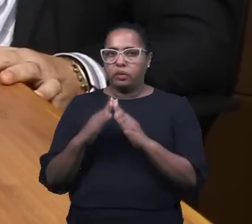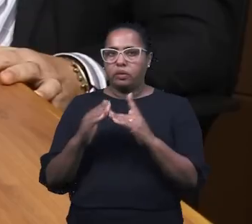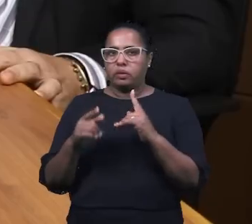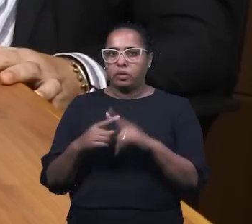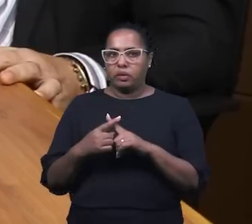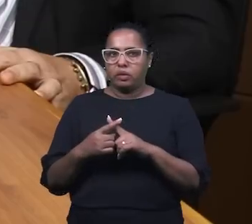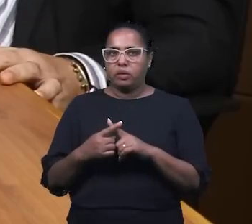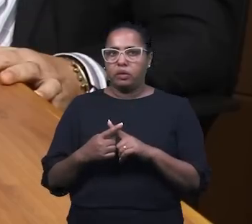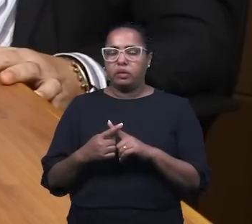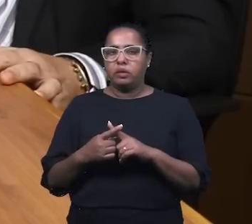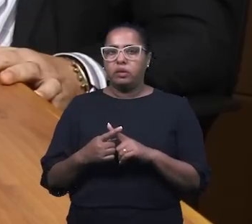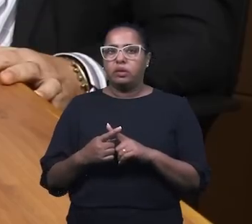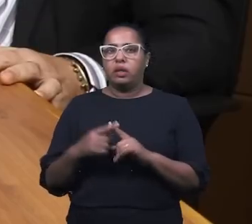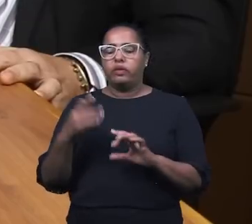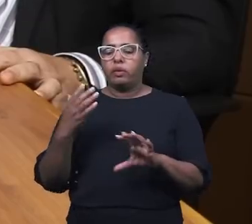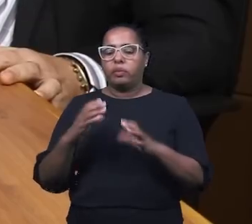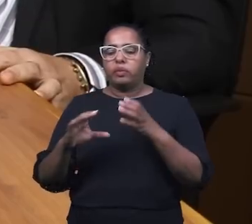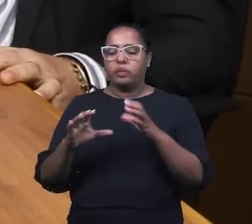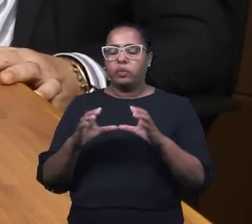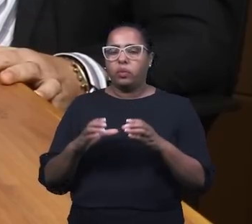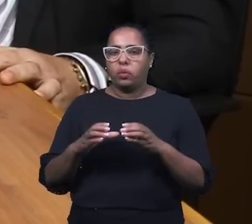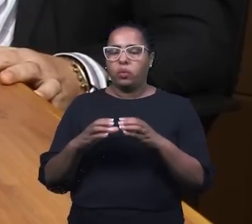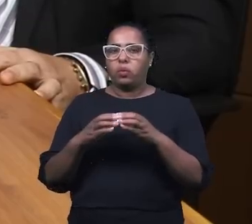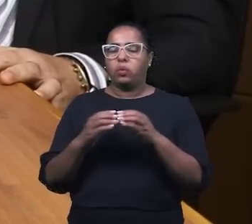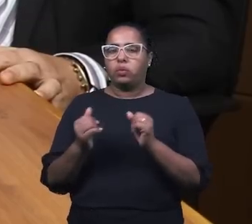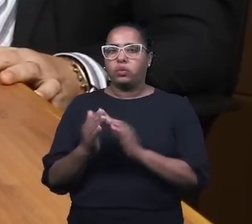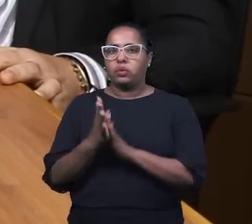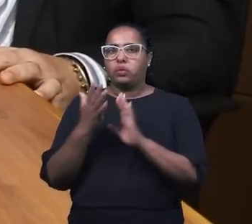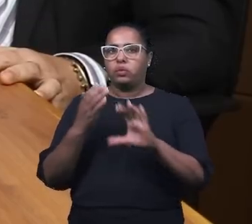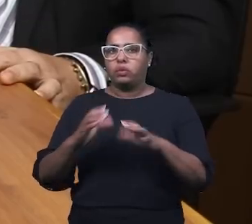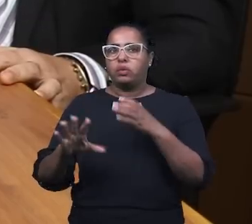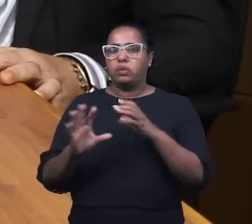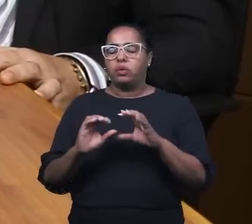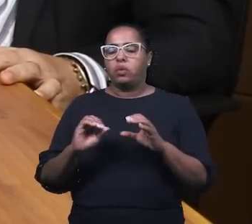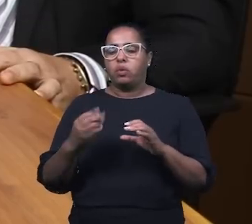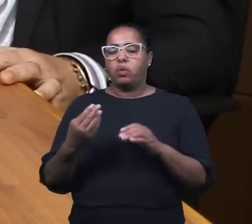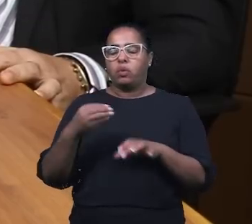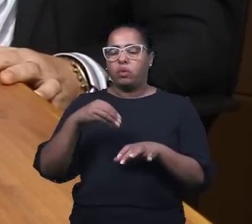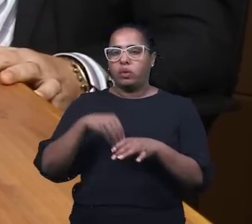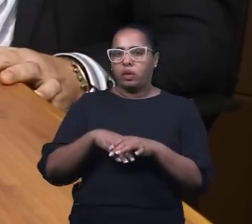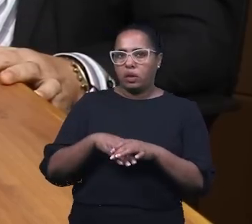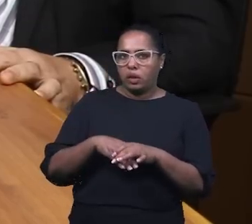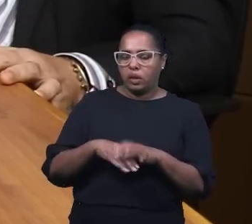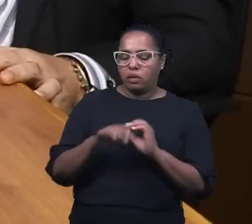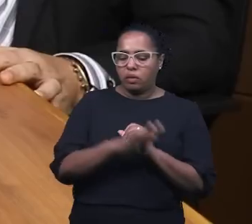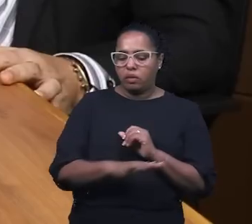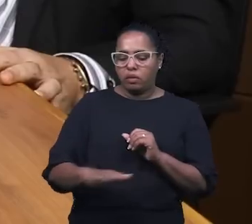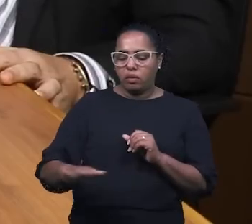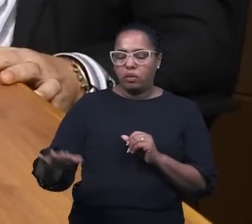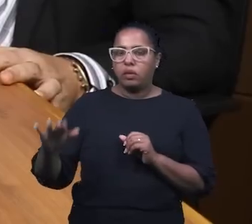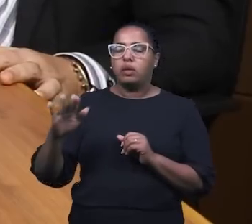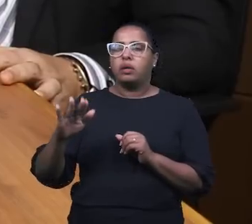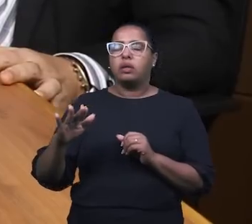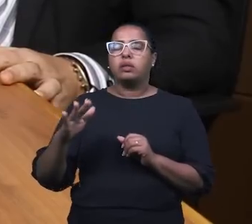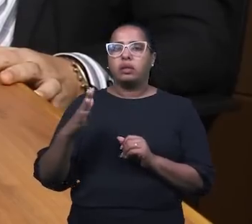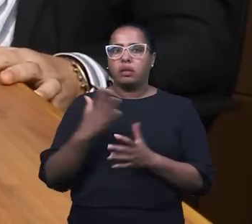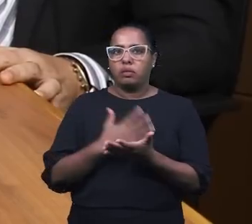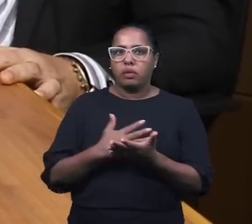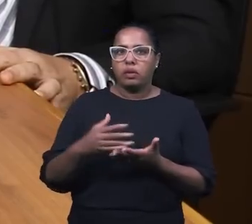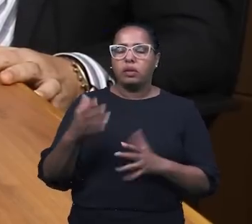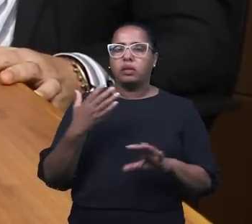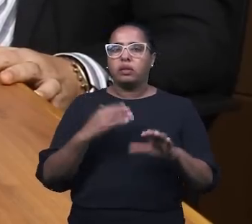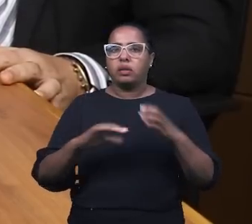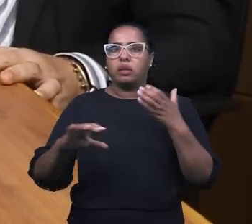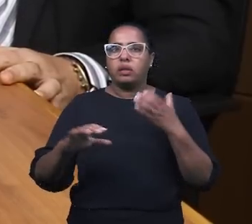igreja, ele vai poder ser cantado pelo grupo de louvor, ou dentro, às vezes é um louvor infantil, então as crianças